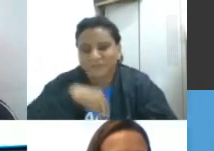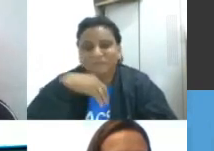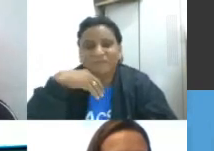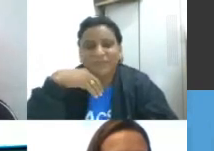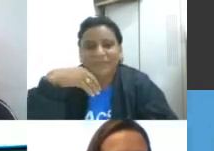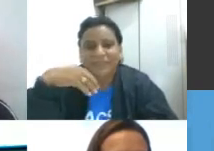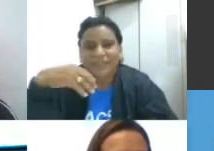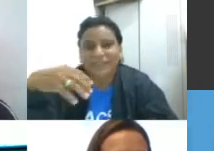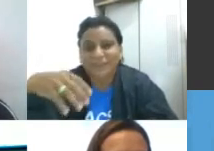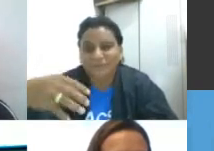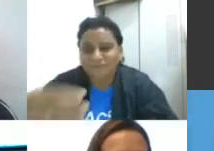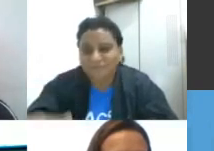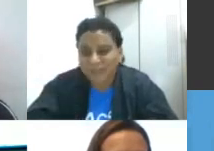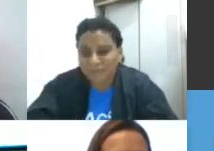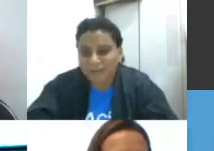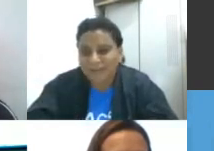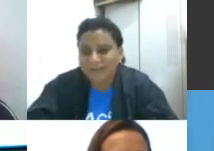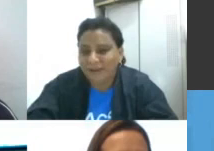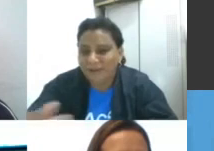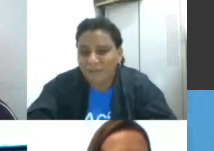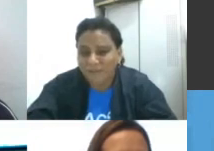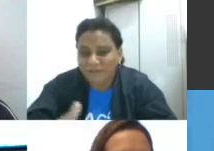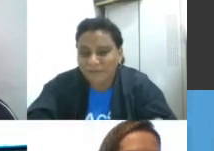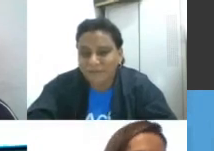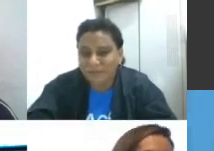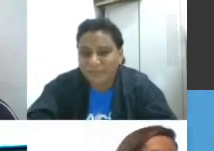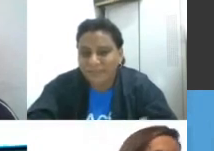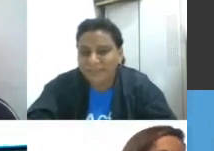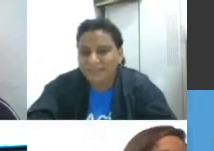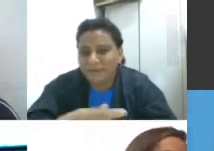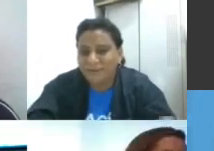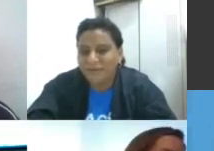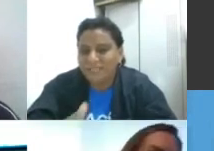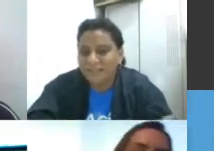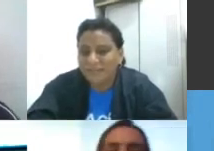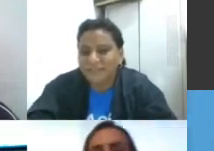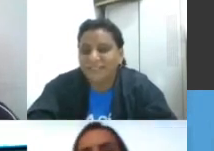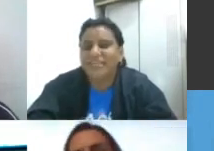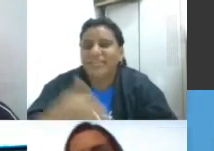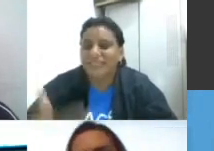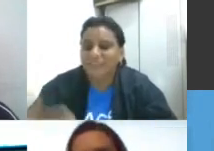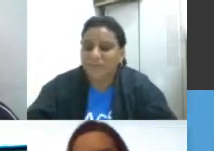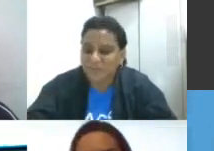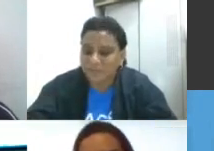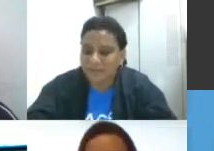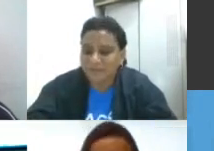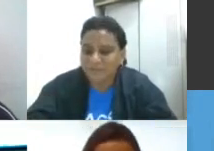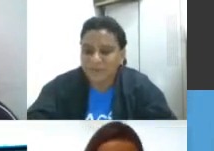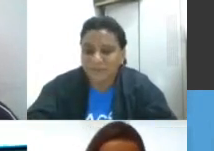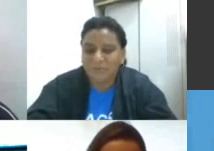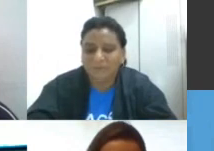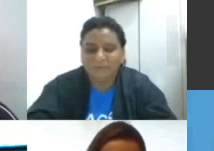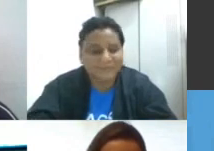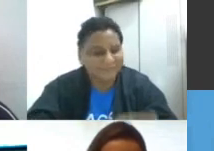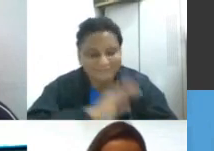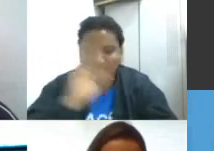estômago e aí eu falei para ela para ela comer uma fruta uma banana alguma coisa antes e depois tomar os